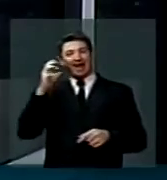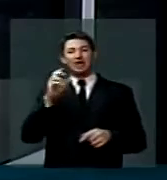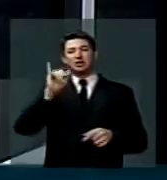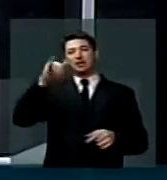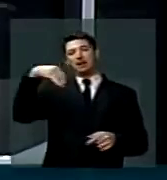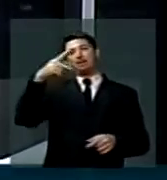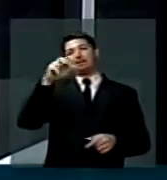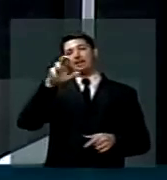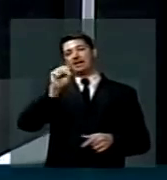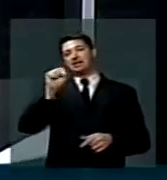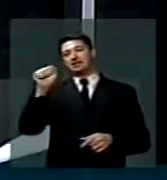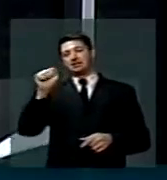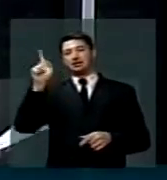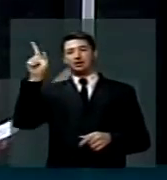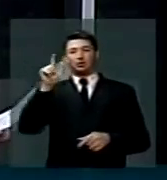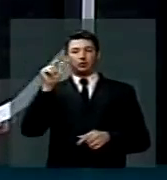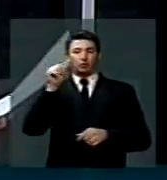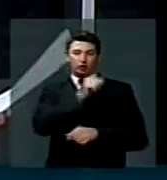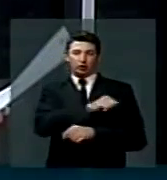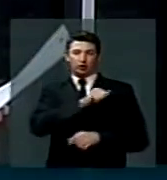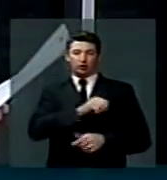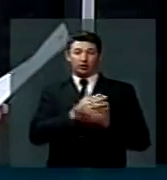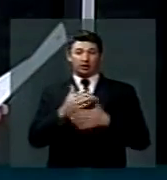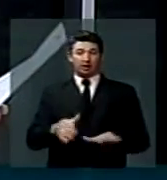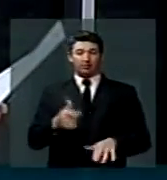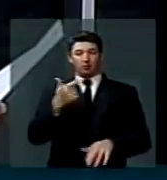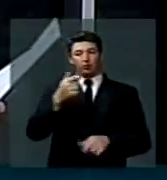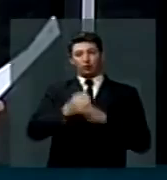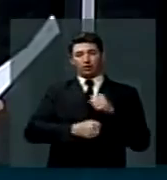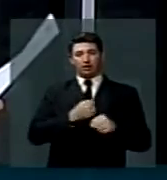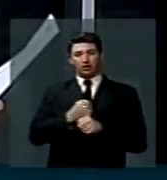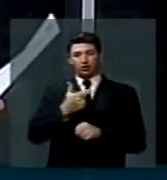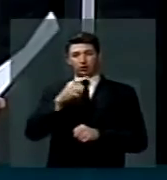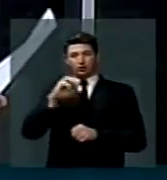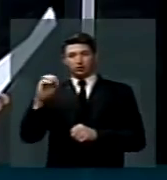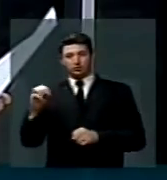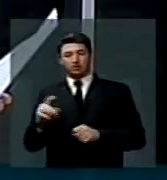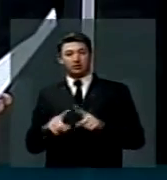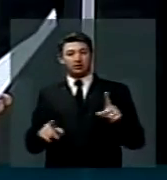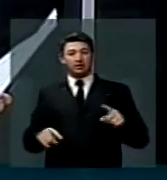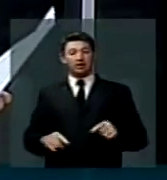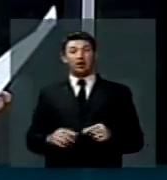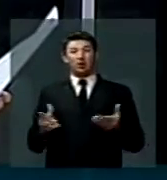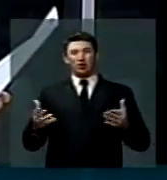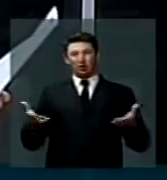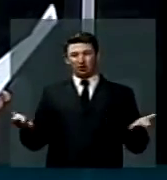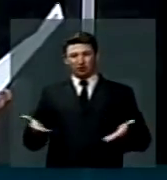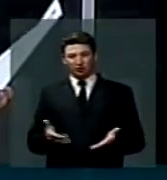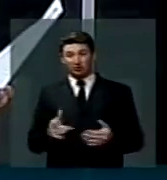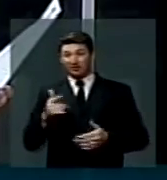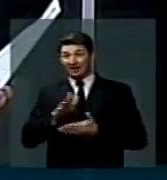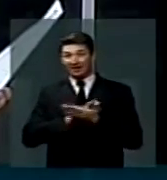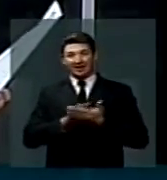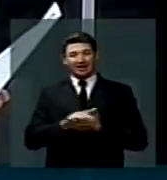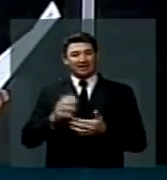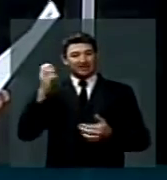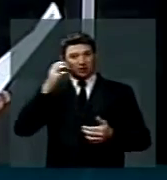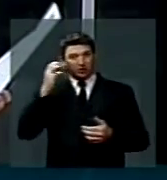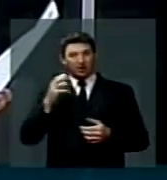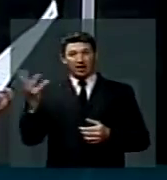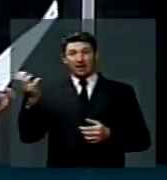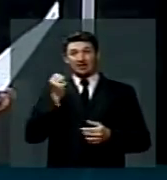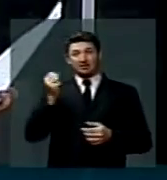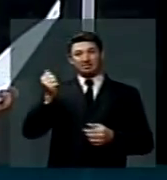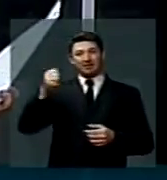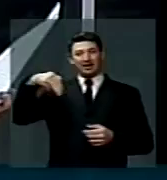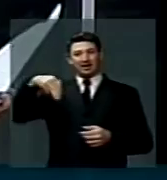de Janeiro, extinta em dezembro de 2000. Como nenhum aparelho eletrônico moderno, incluindo celulares, recebe o sinal